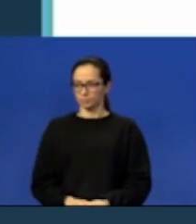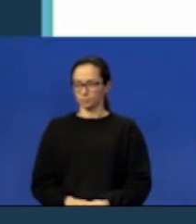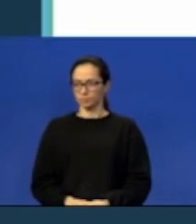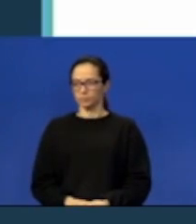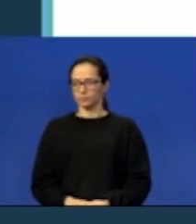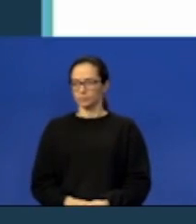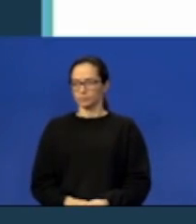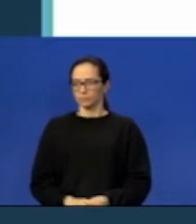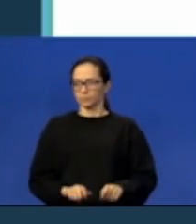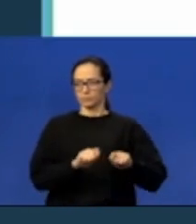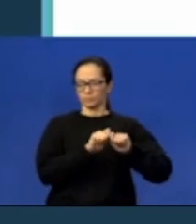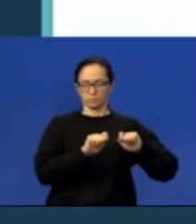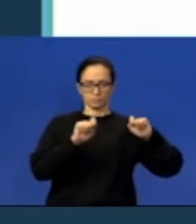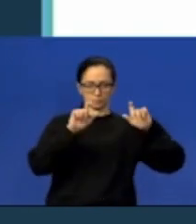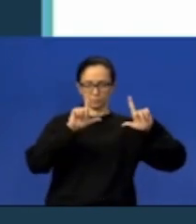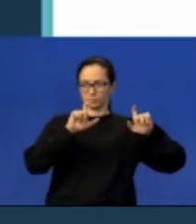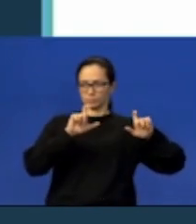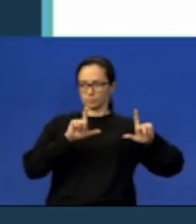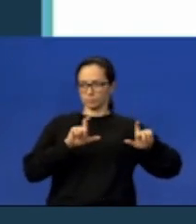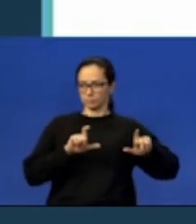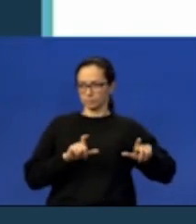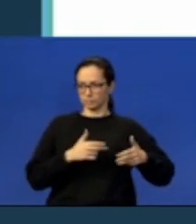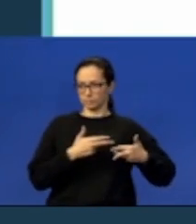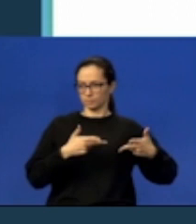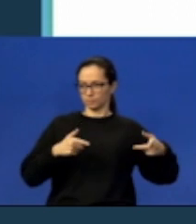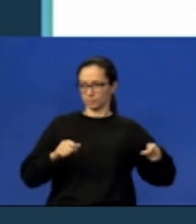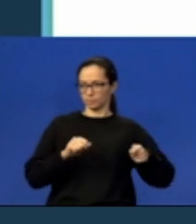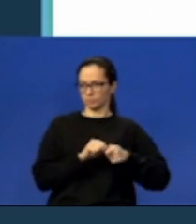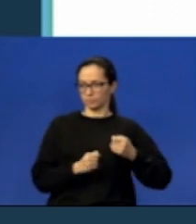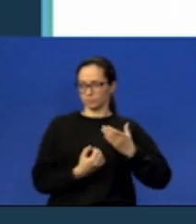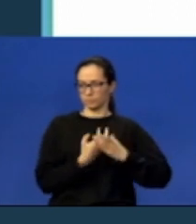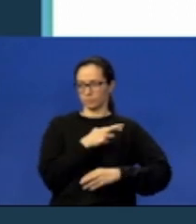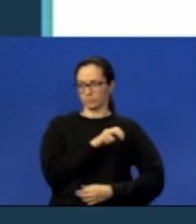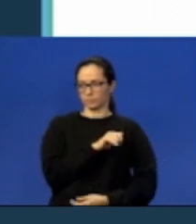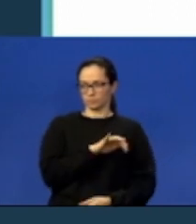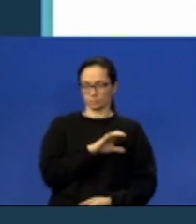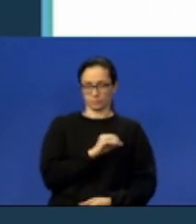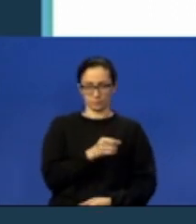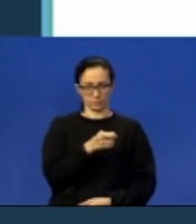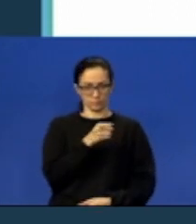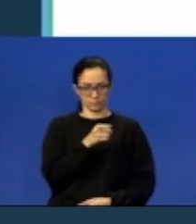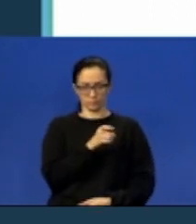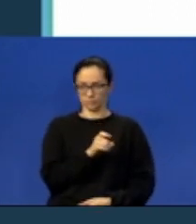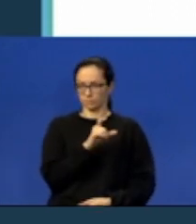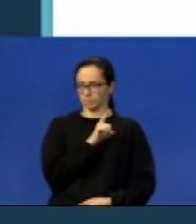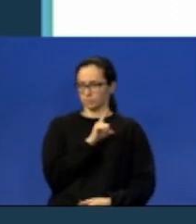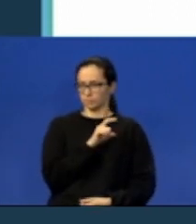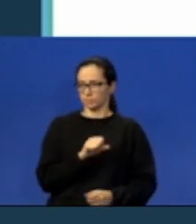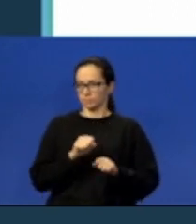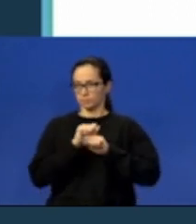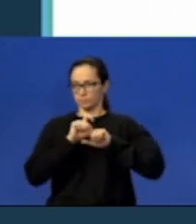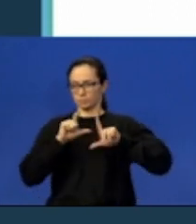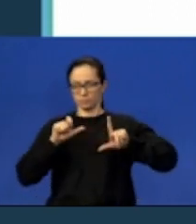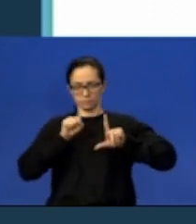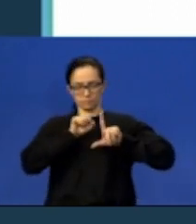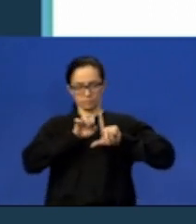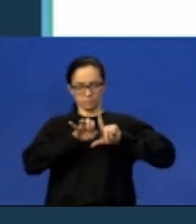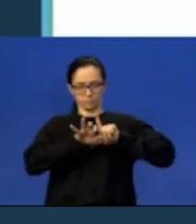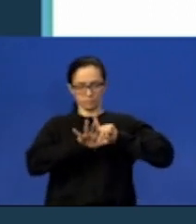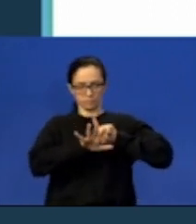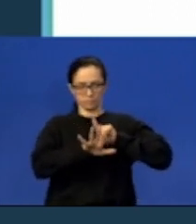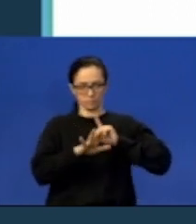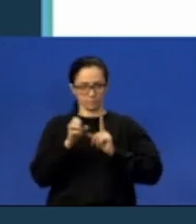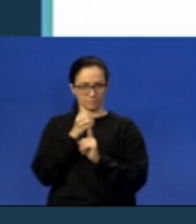nossa interatividade. As imagens radiográficas, elas são produzidas pelos raios-x que passam através de um objeto